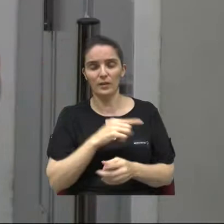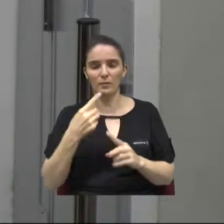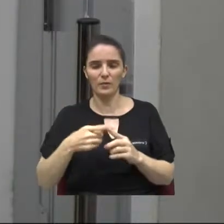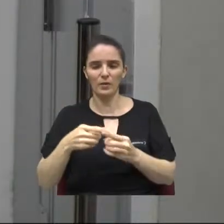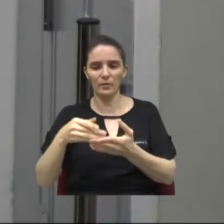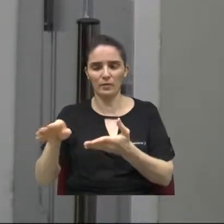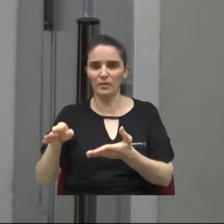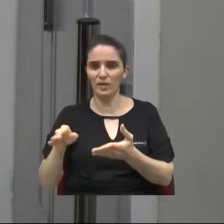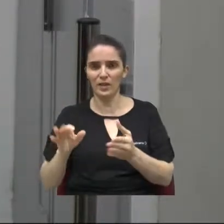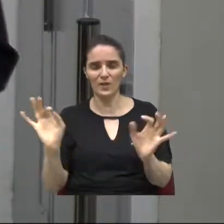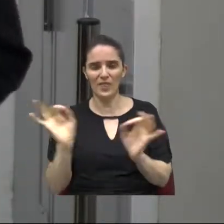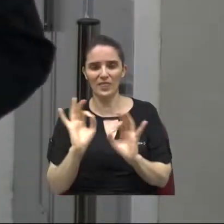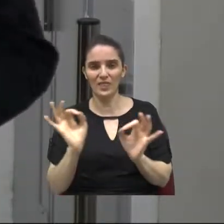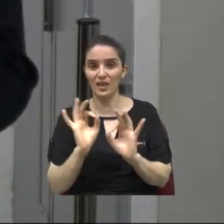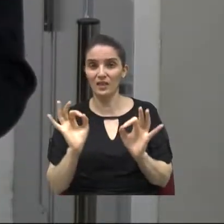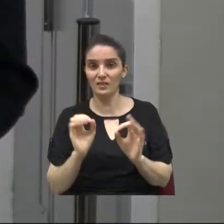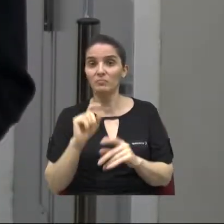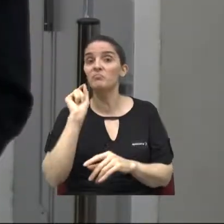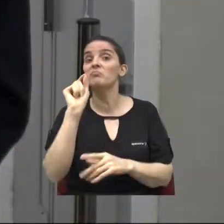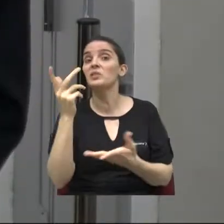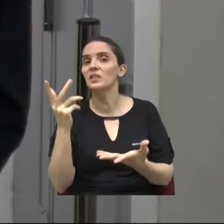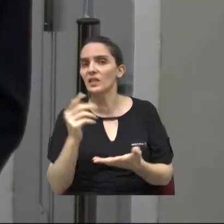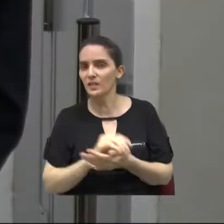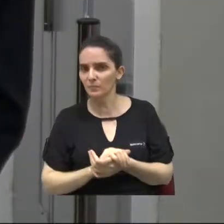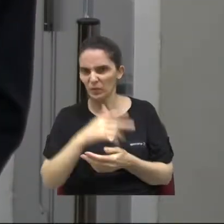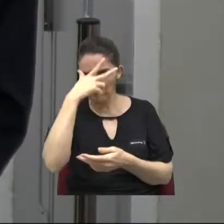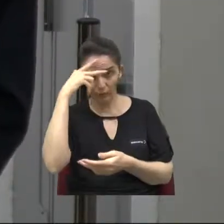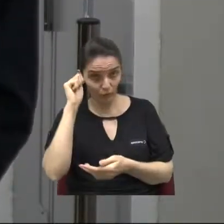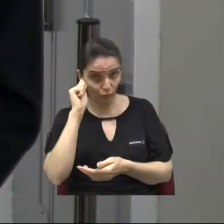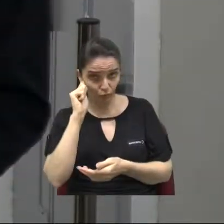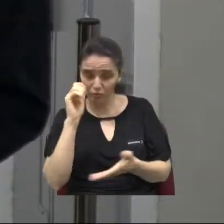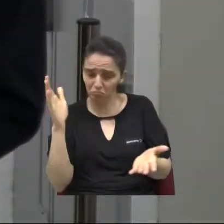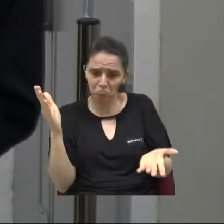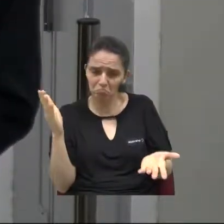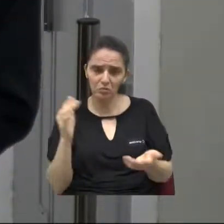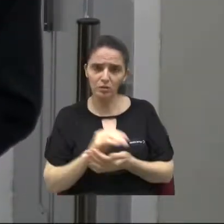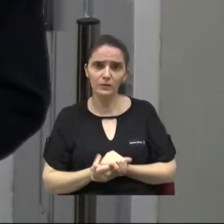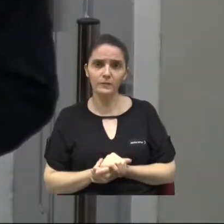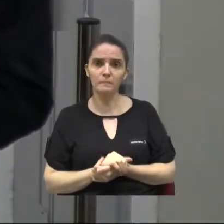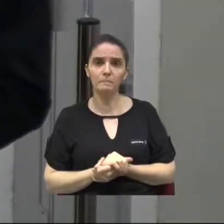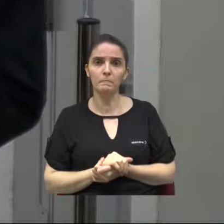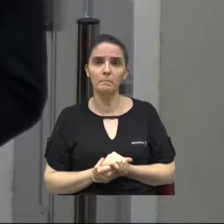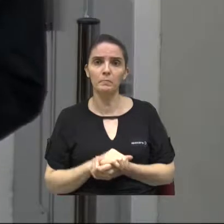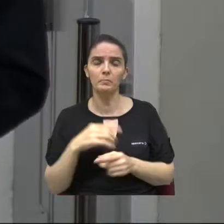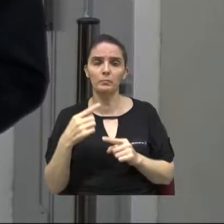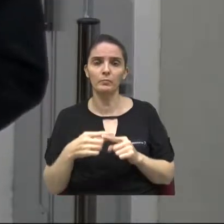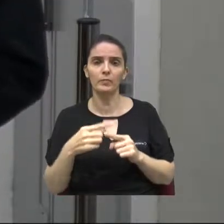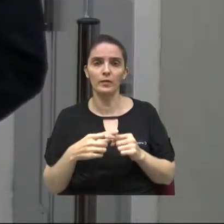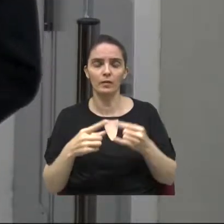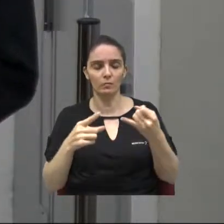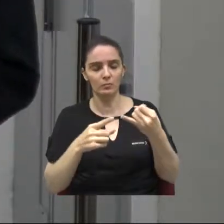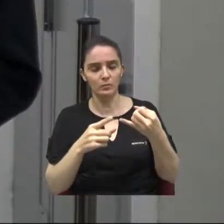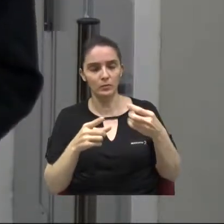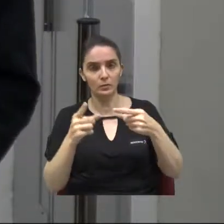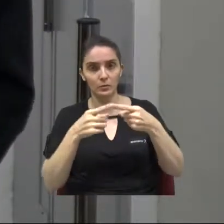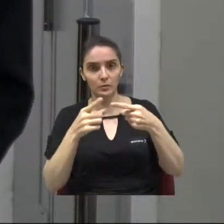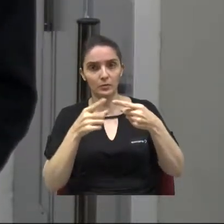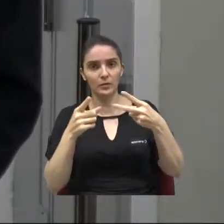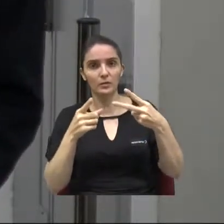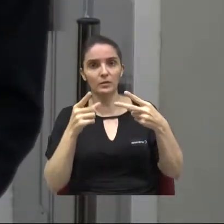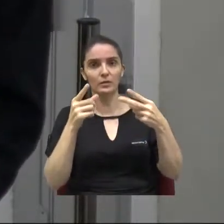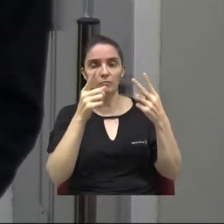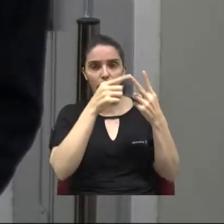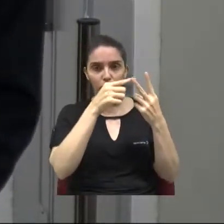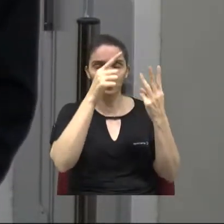que resolver isso. Não compete exclusivamente ao poder público. Eles já venceram na primeira instância, na segunda instância, mas sim o poder